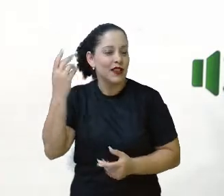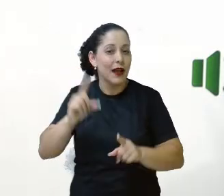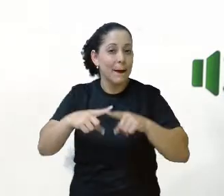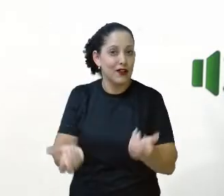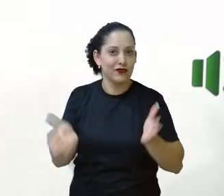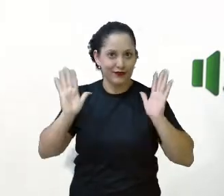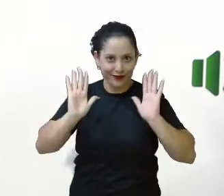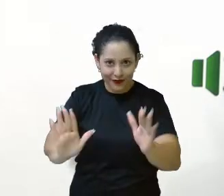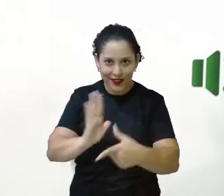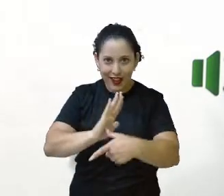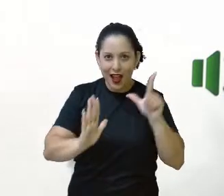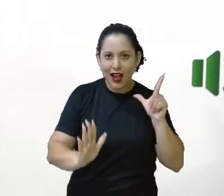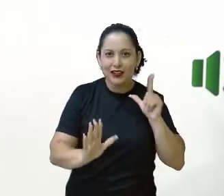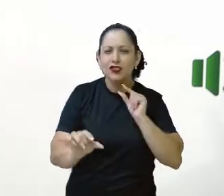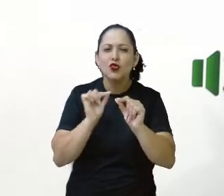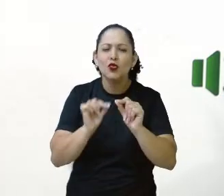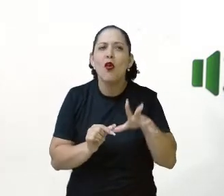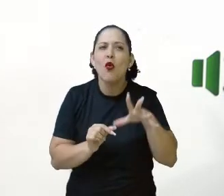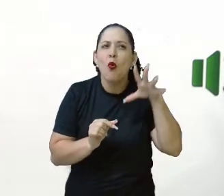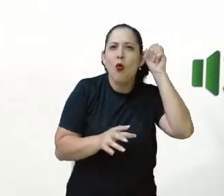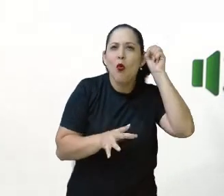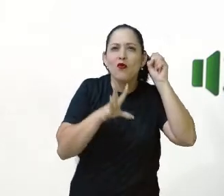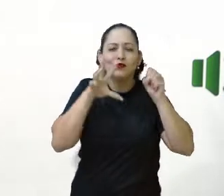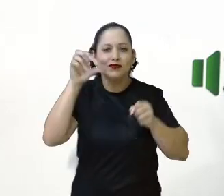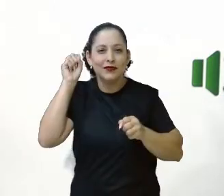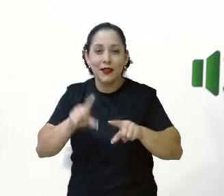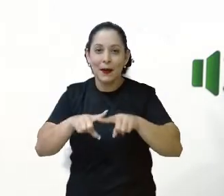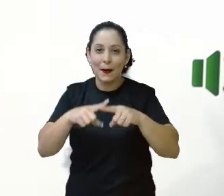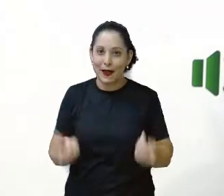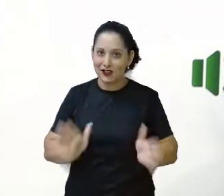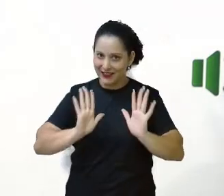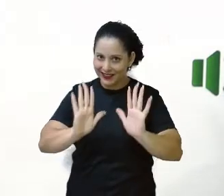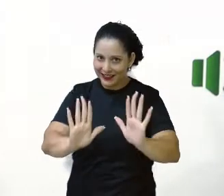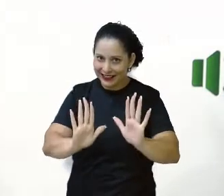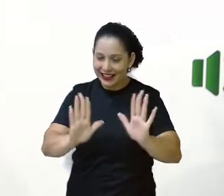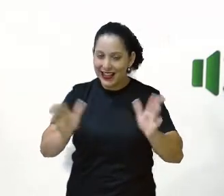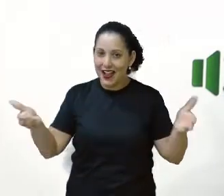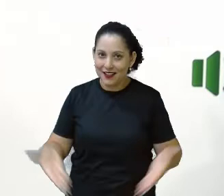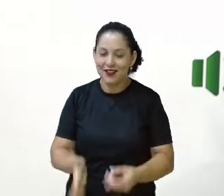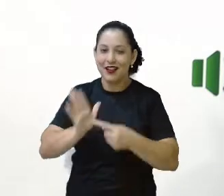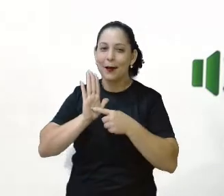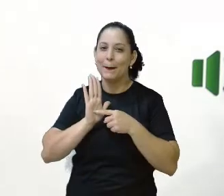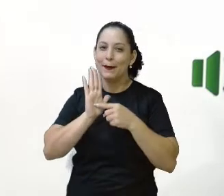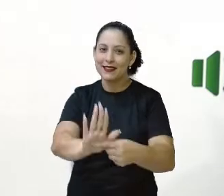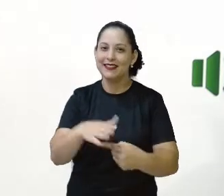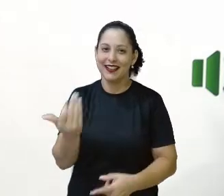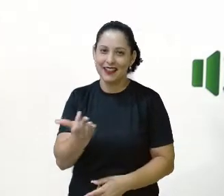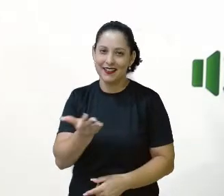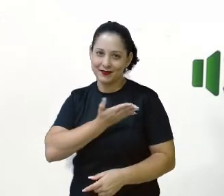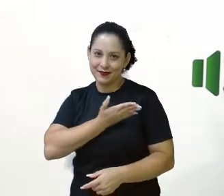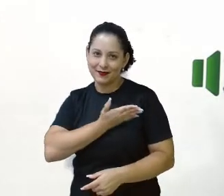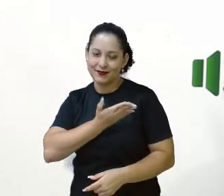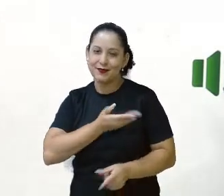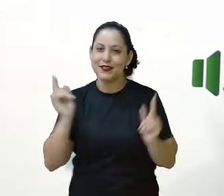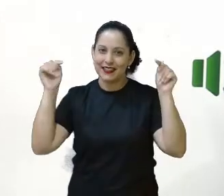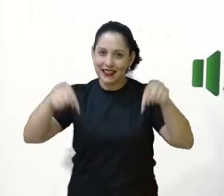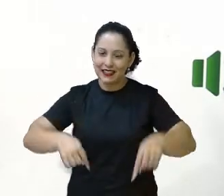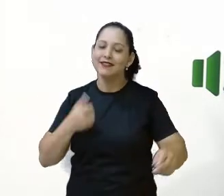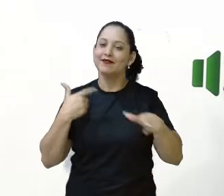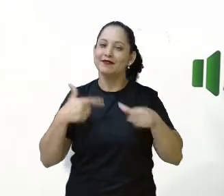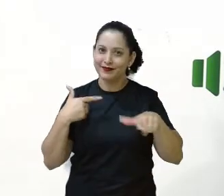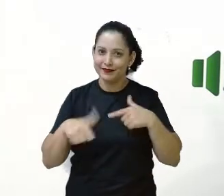de som, né? Antes disso, deixa eu apresentar aqui minhas colegas que estão aqui no estúdio, a